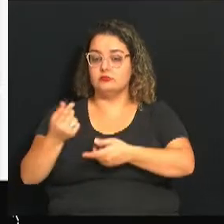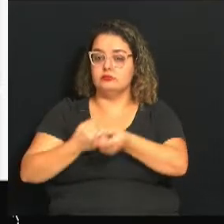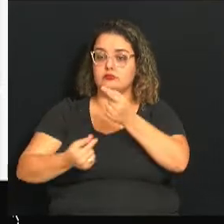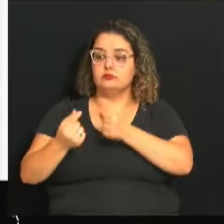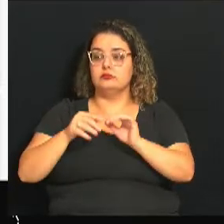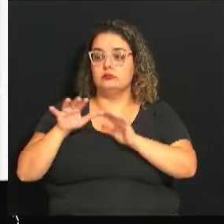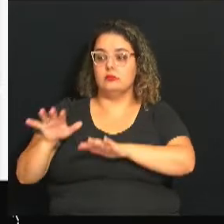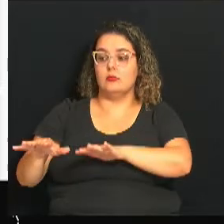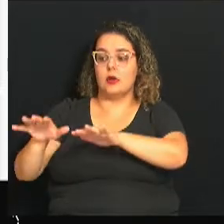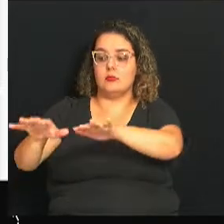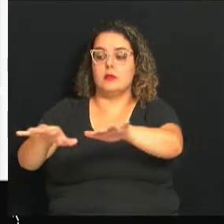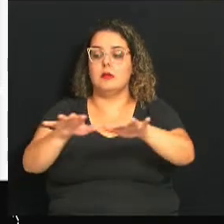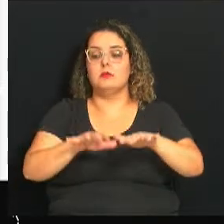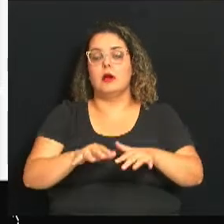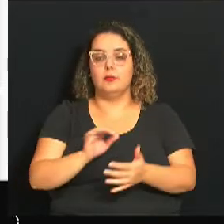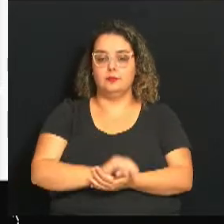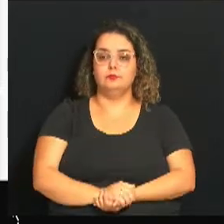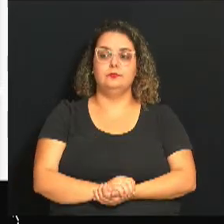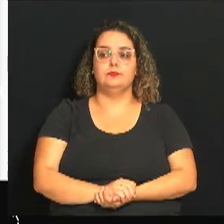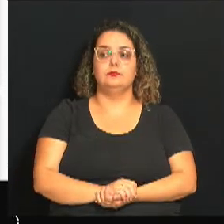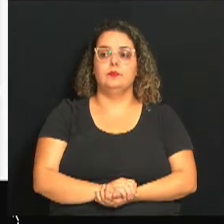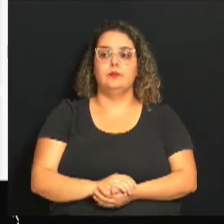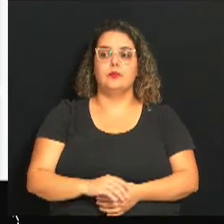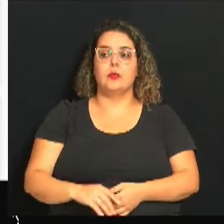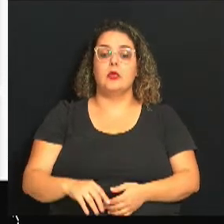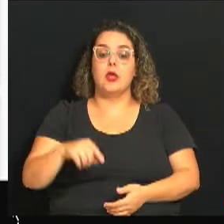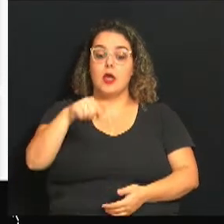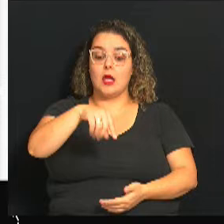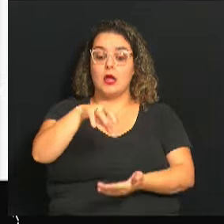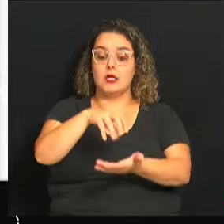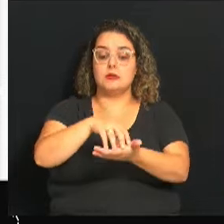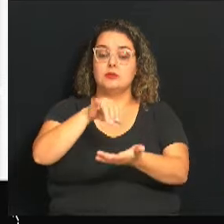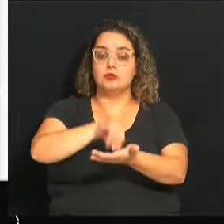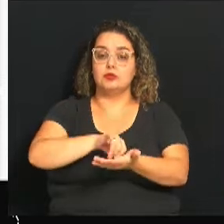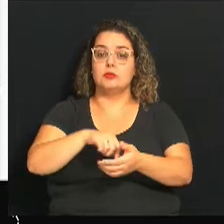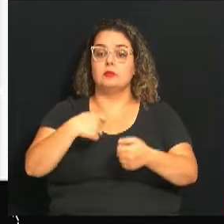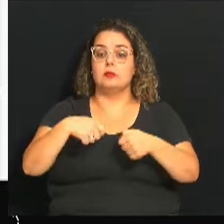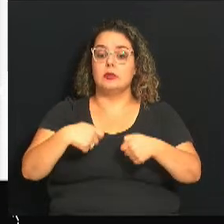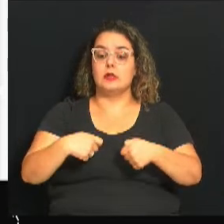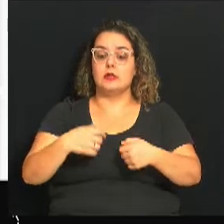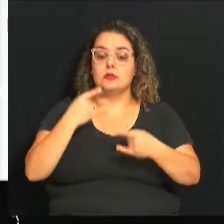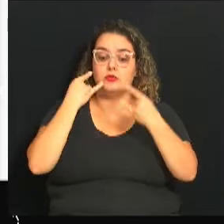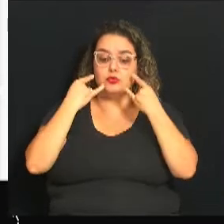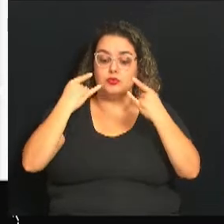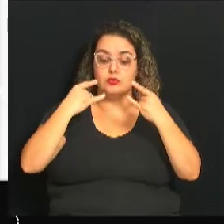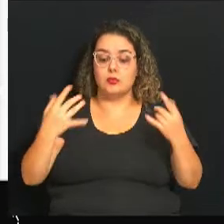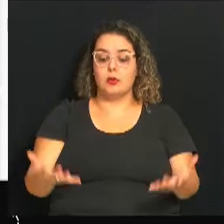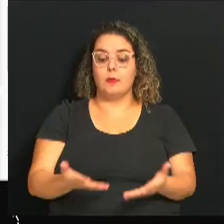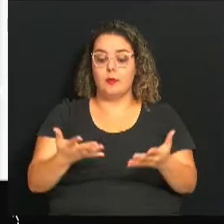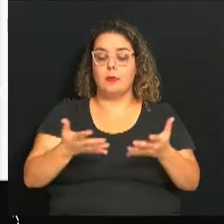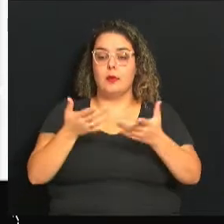esses locais. Né? Então, qual é o atrativo de investimentos, de incentivos